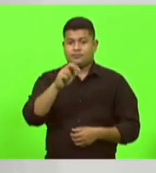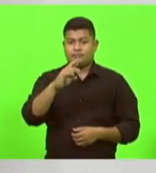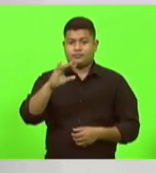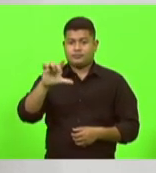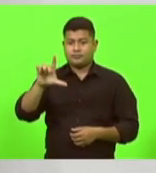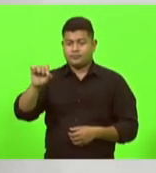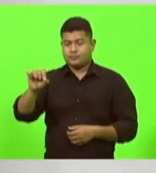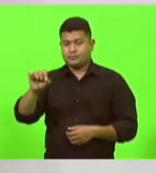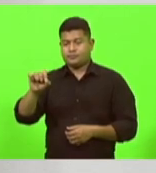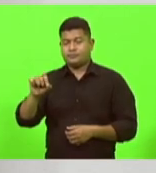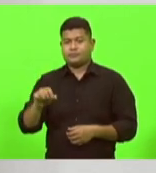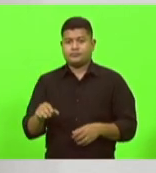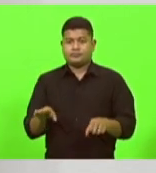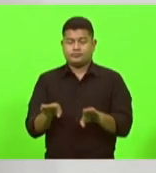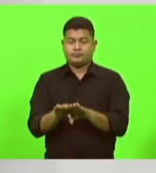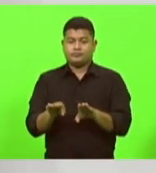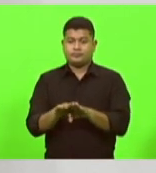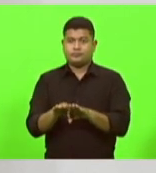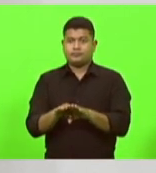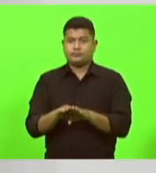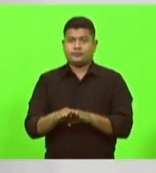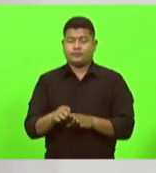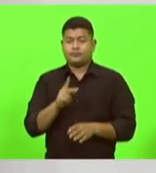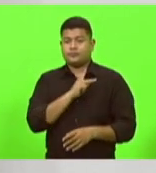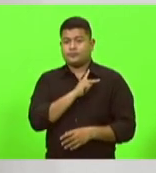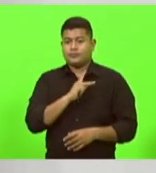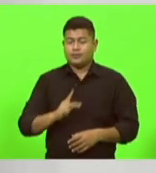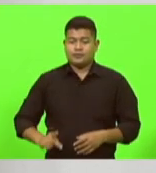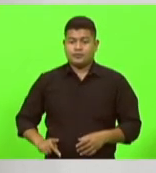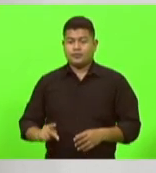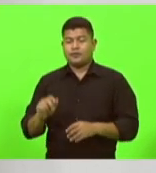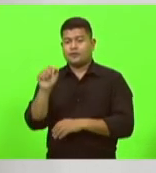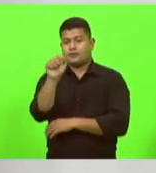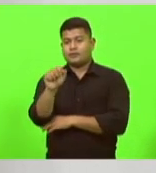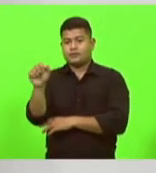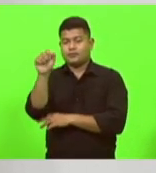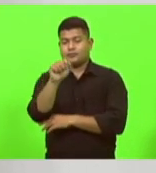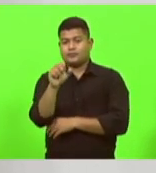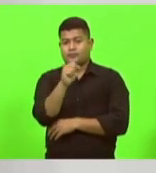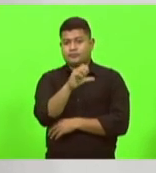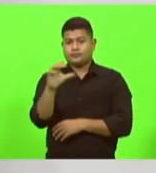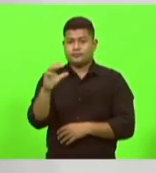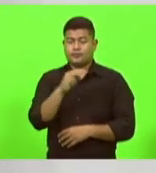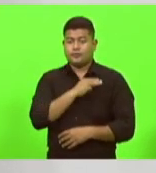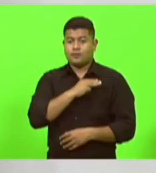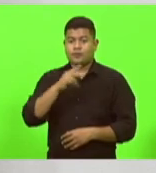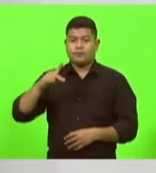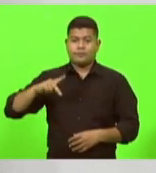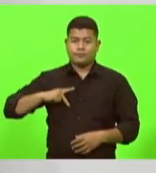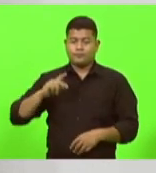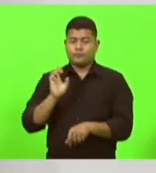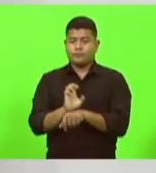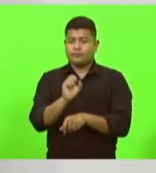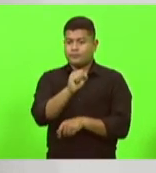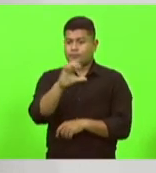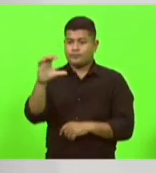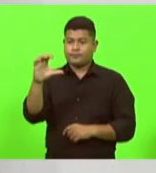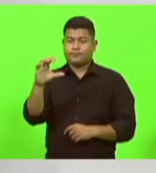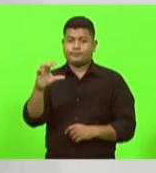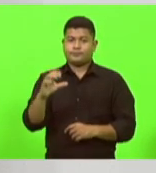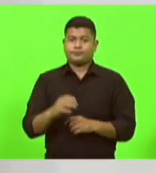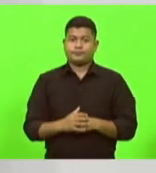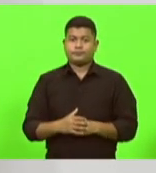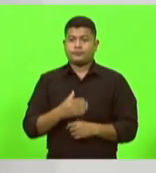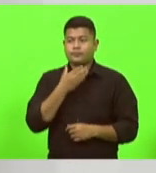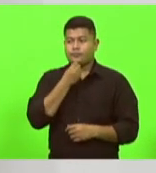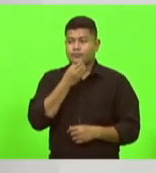o excelentíssimo senhor presidente da Associação Catarinense do Ministério Público de Santa Catarina,